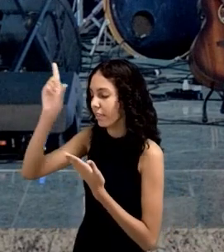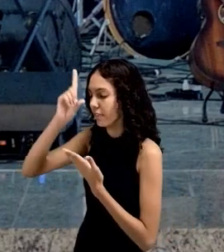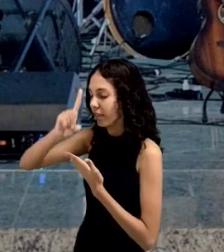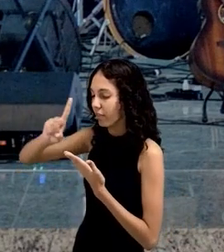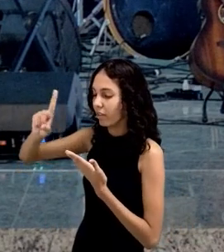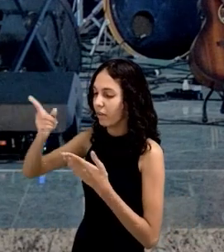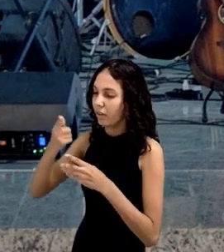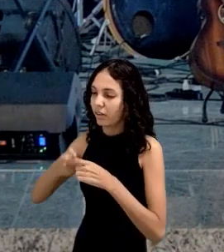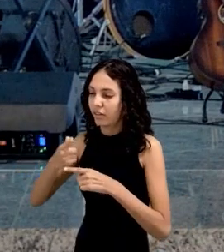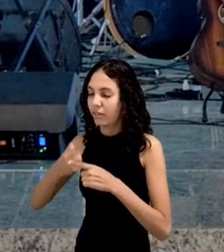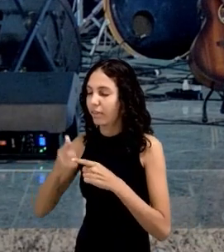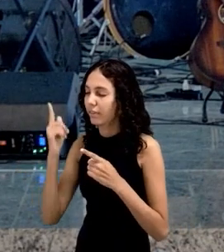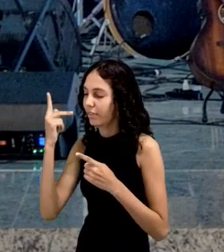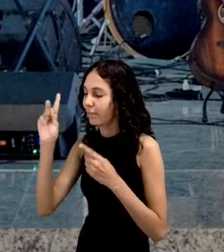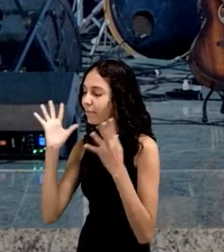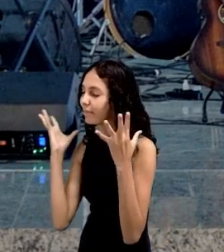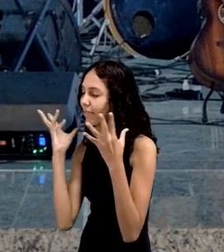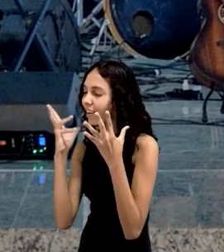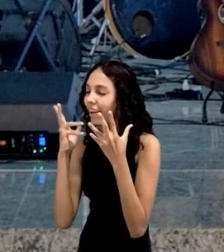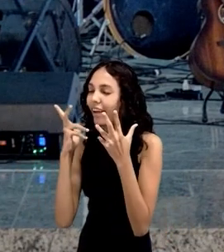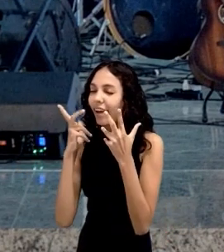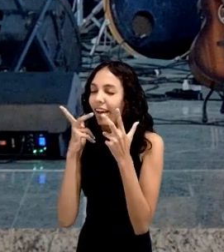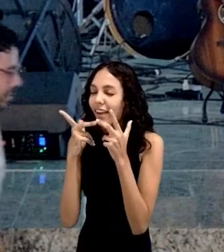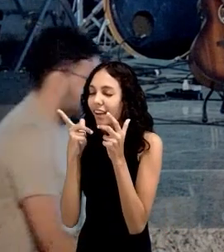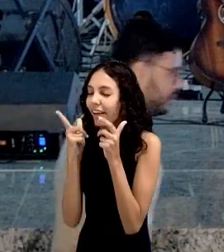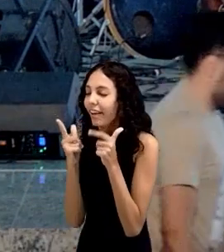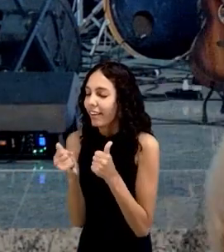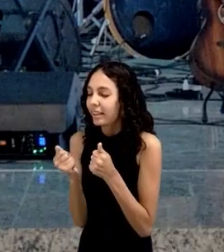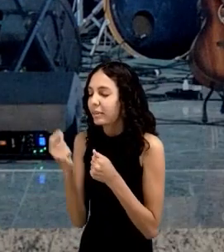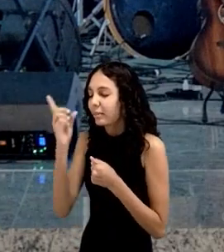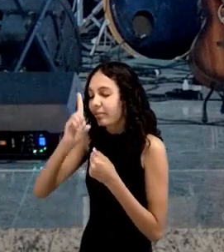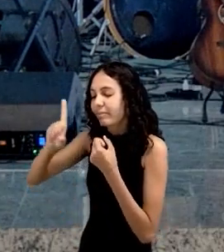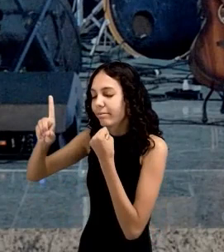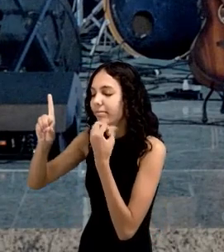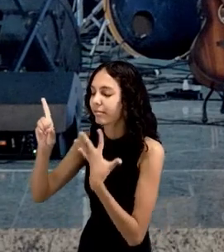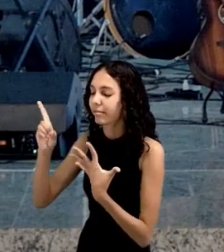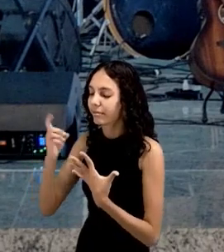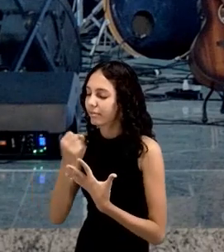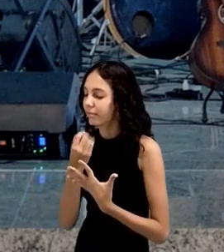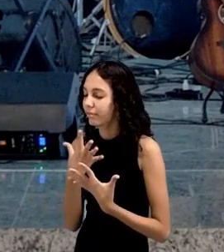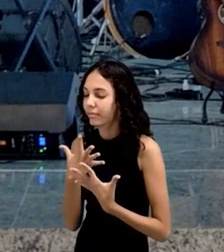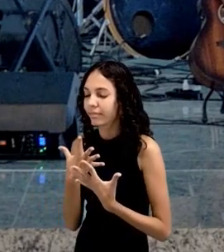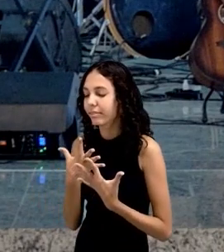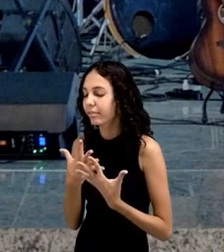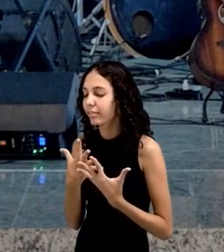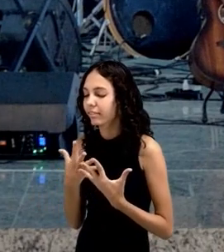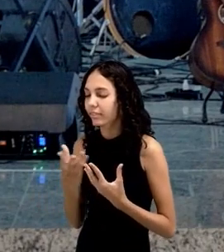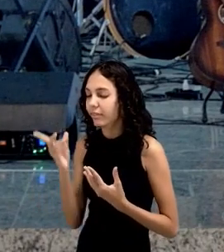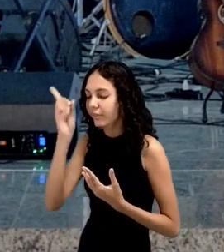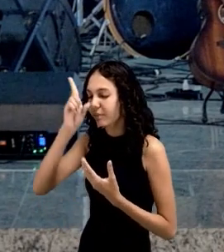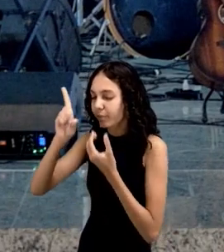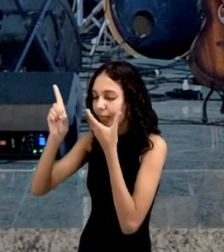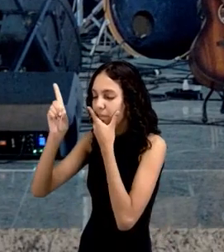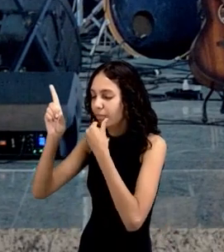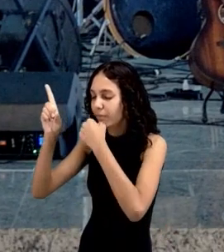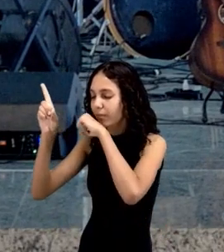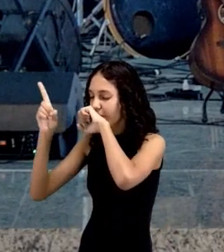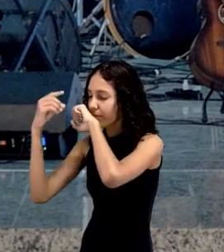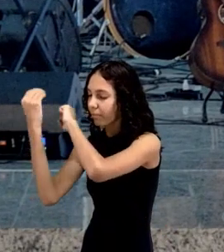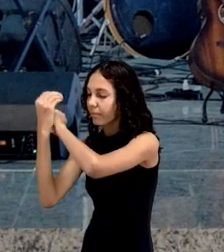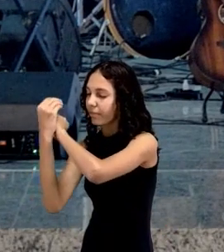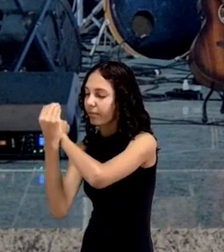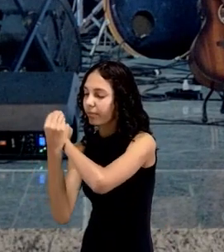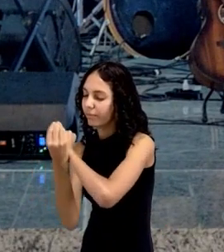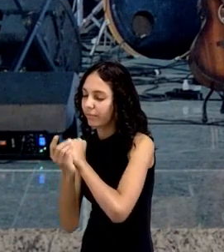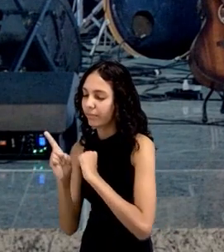és bom, Senhor Deus, porque o Senhor, Pai, cuida de nós todos os dias das nossas vidas. Eu te peço agora perdão,